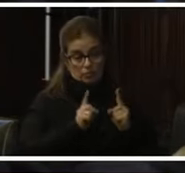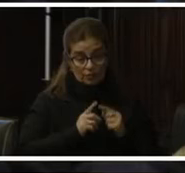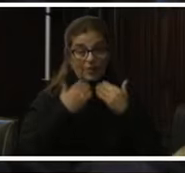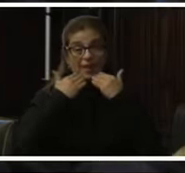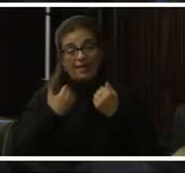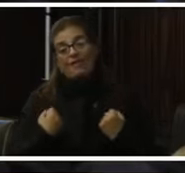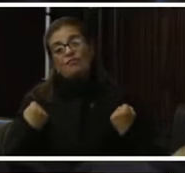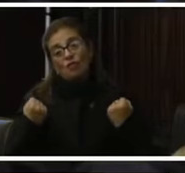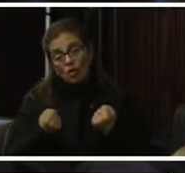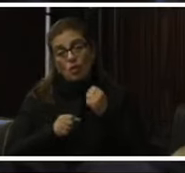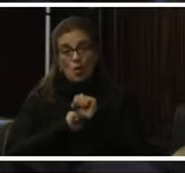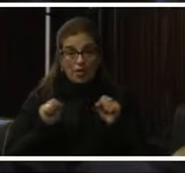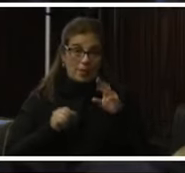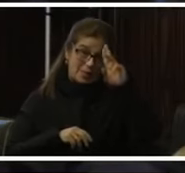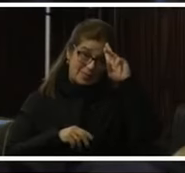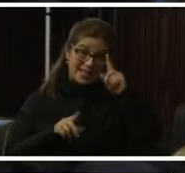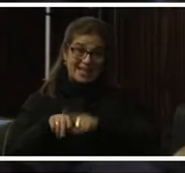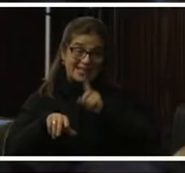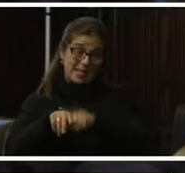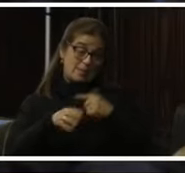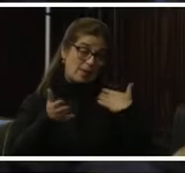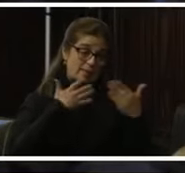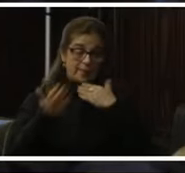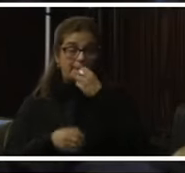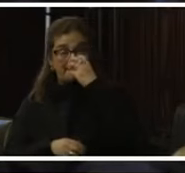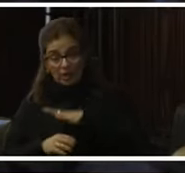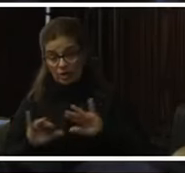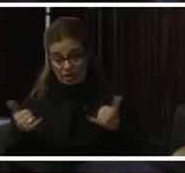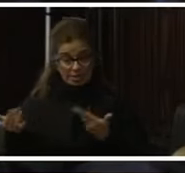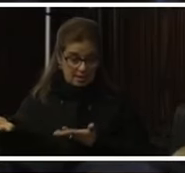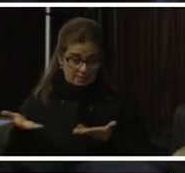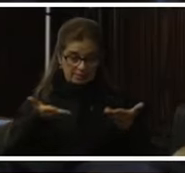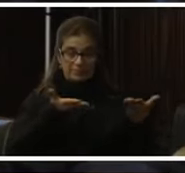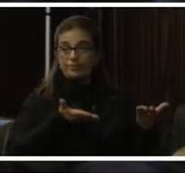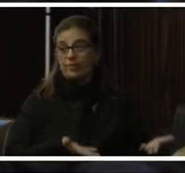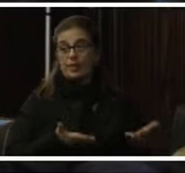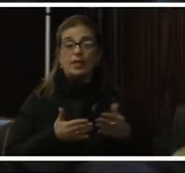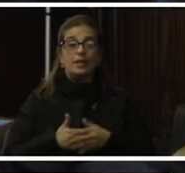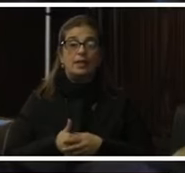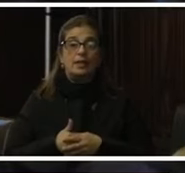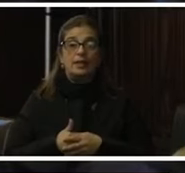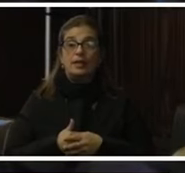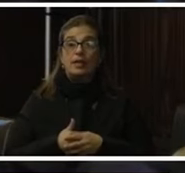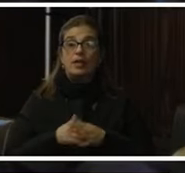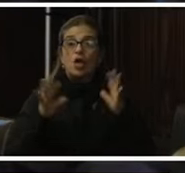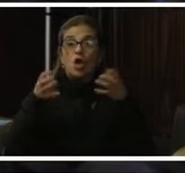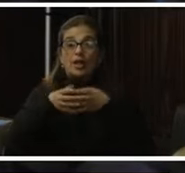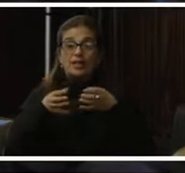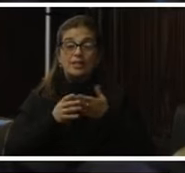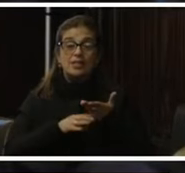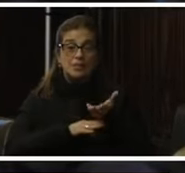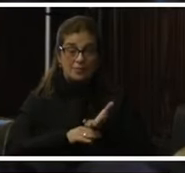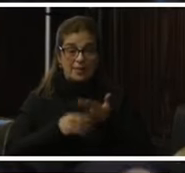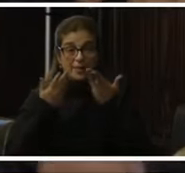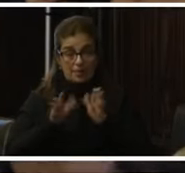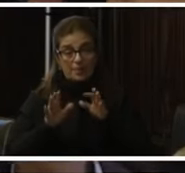para assim no seu tempo para poder haver um maior diálogo e sim mas temos em tons da palavra as organizações peticionária para que